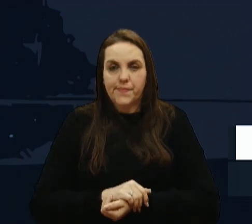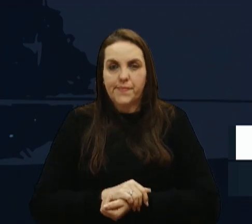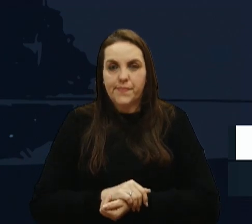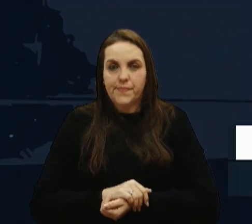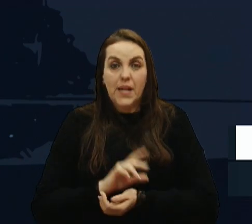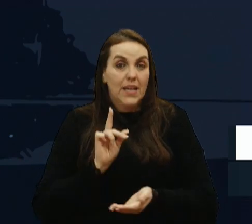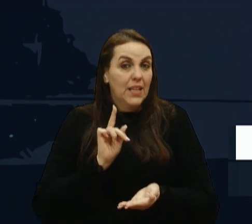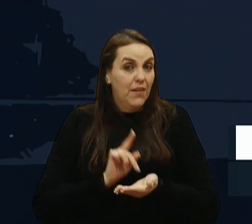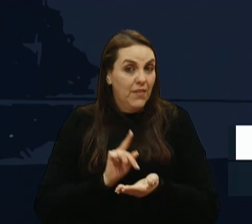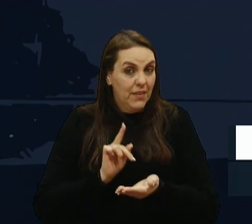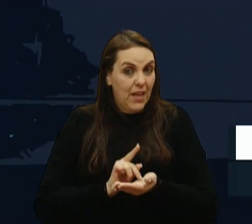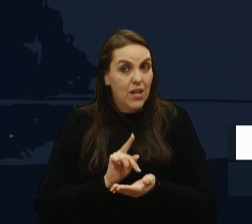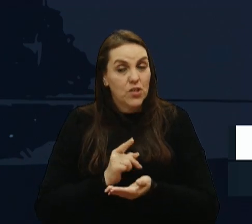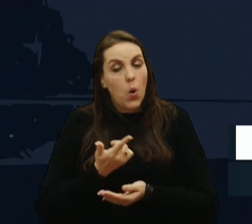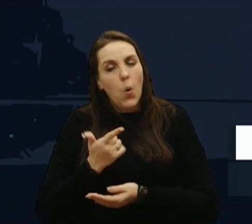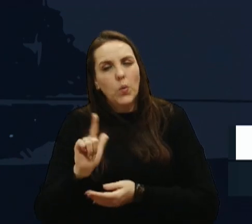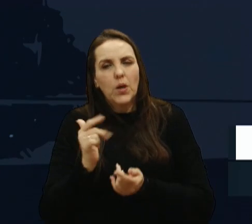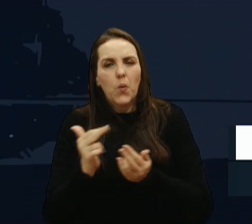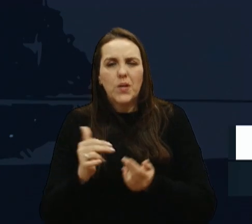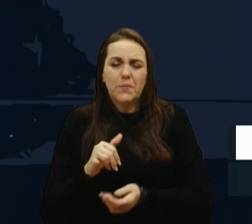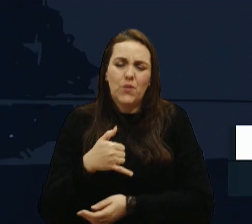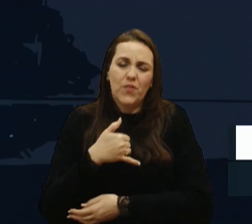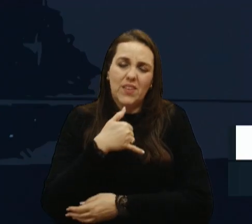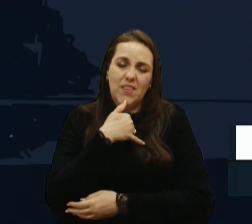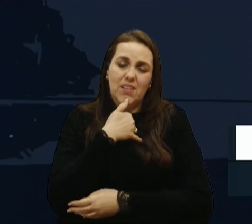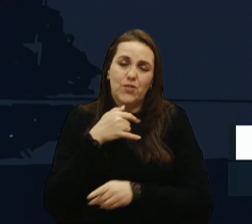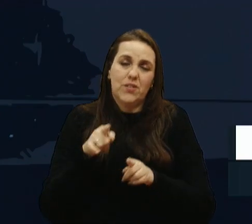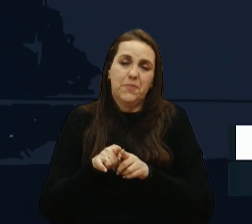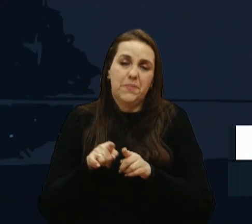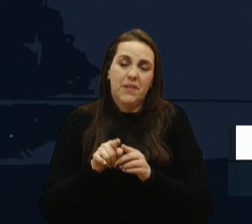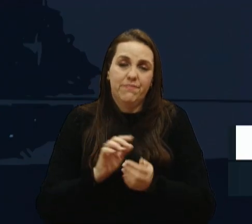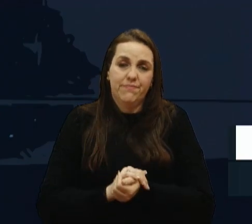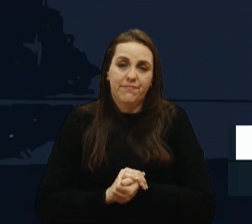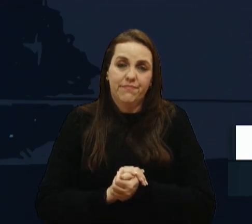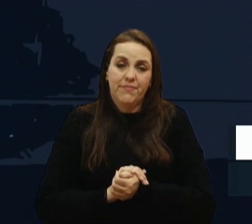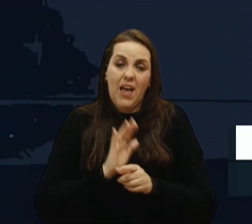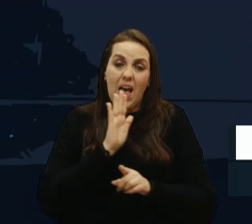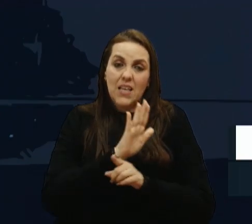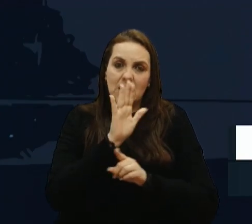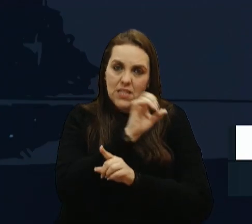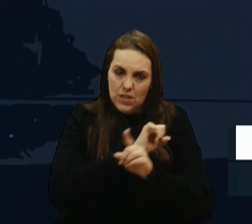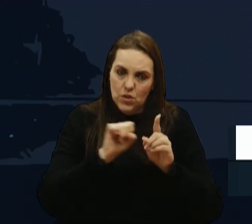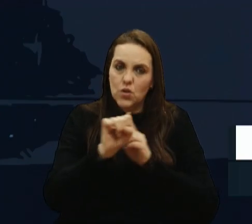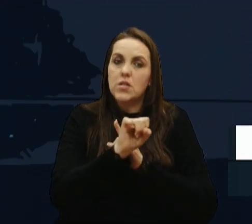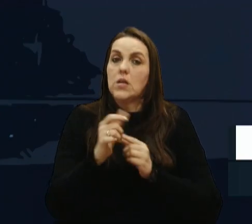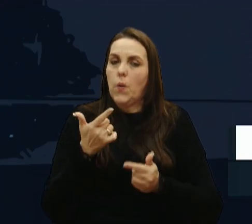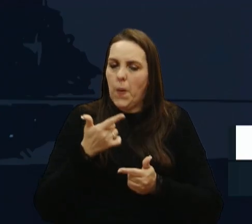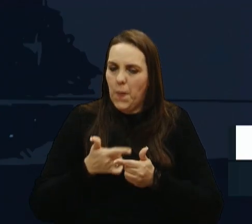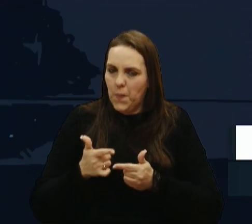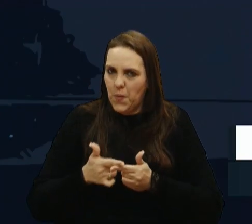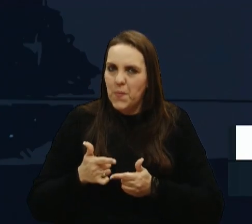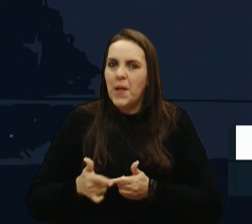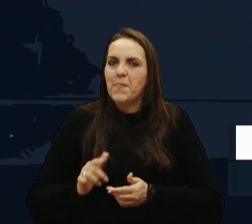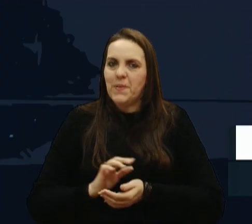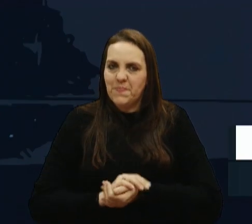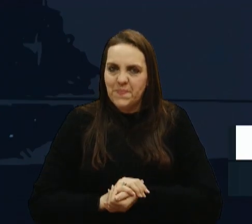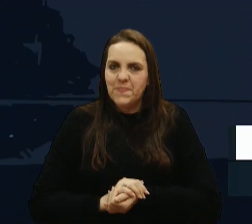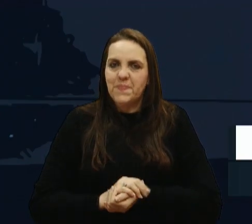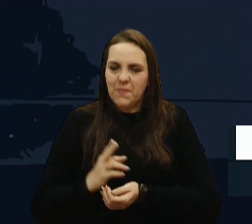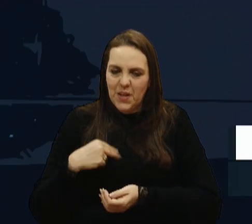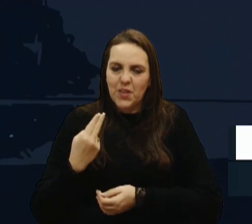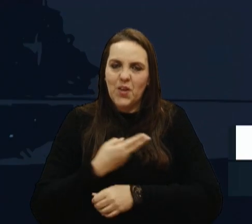realidade, é outra coisa que me deixa até mais triste. Lidar com assistência social realmente é um problema para a